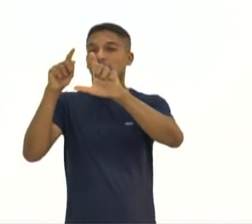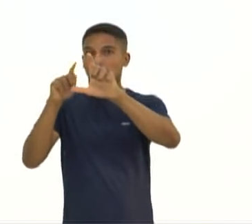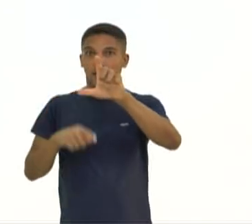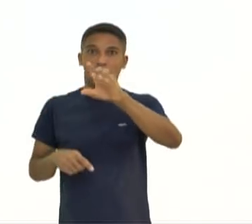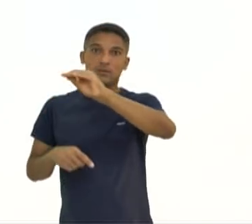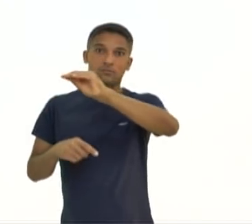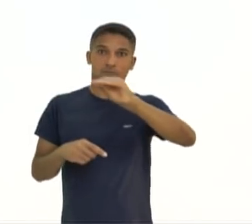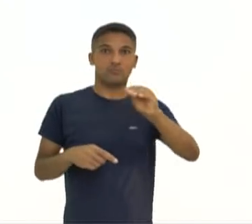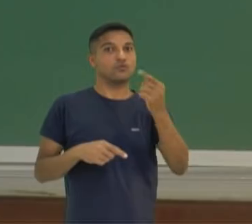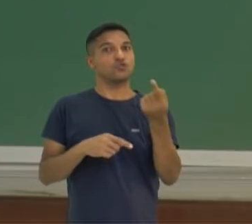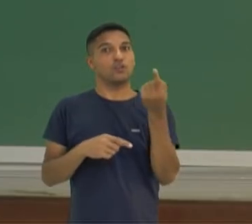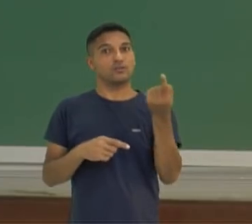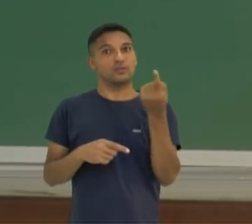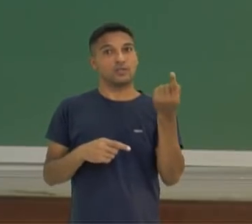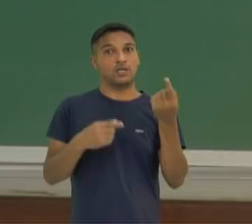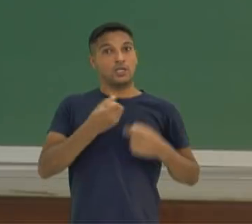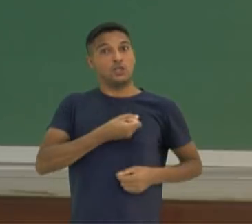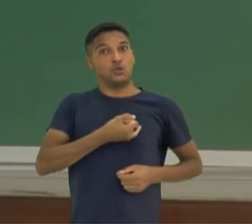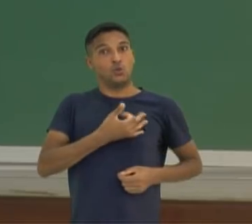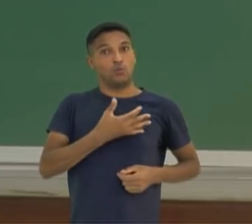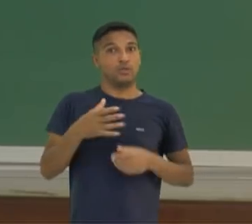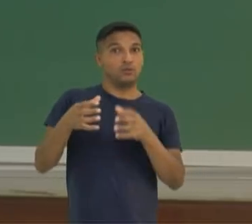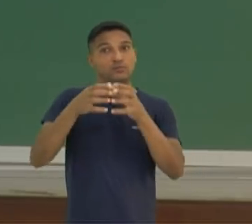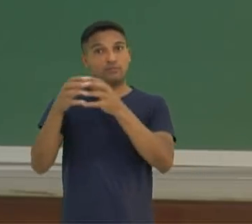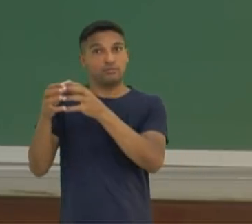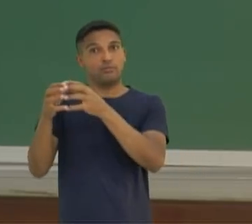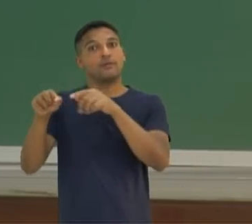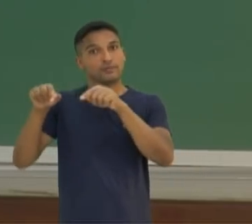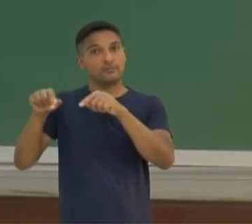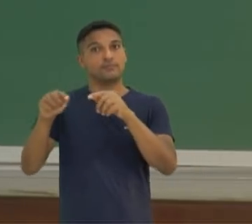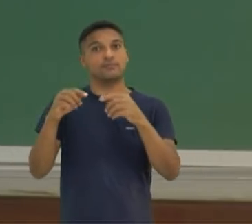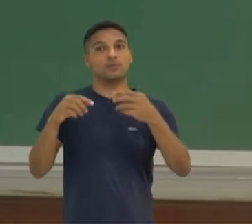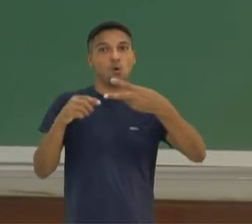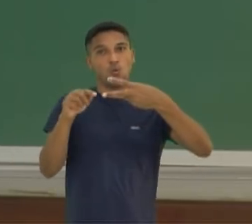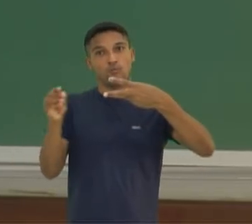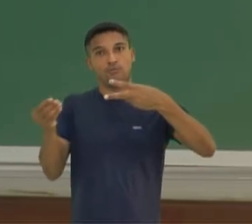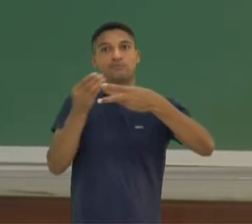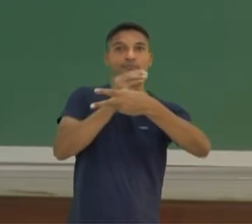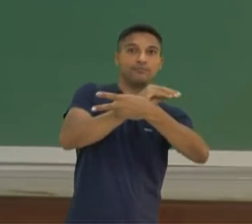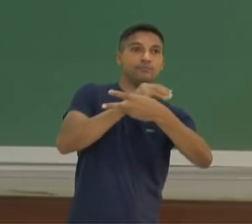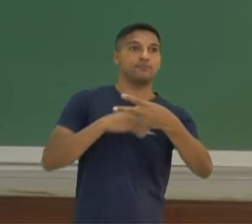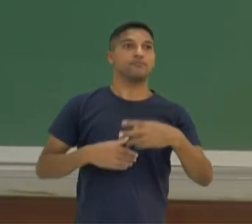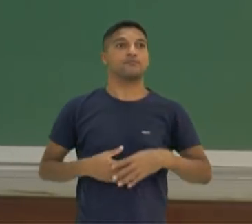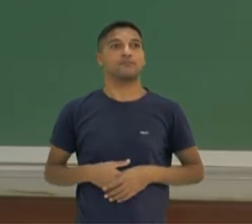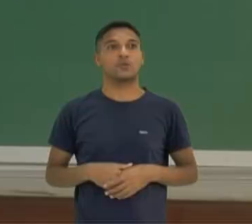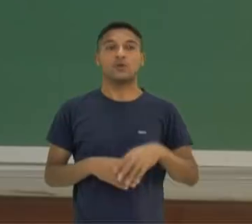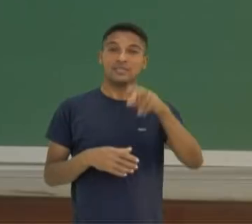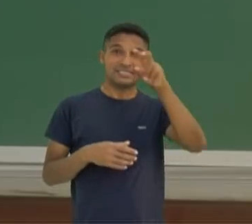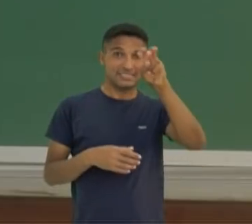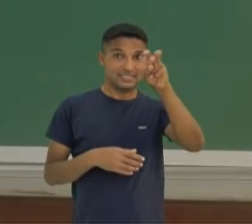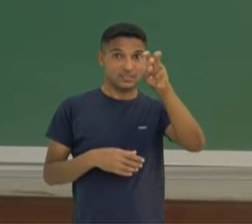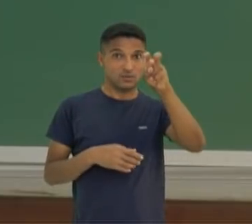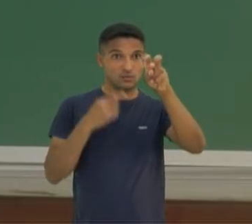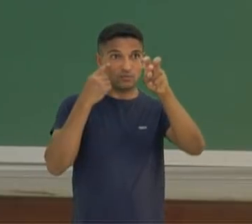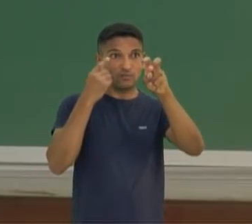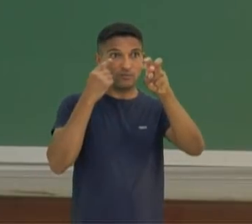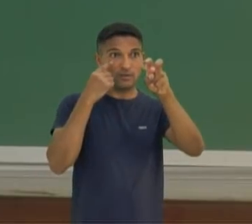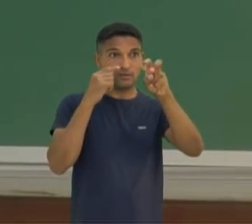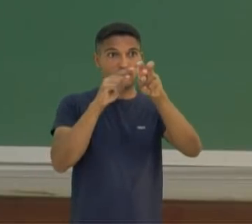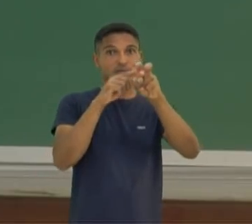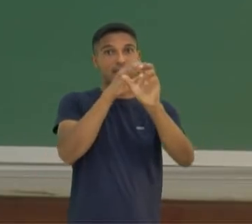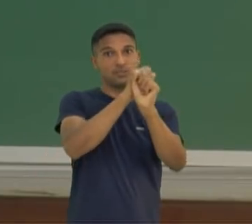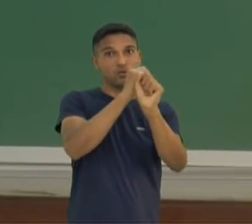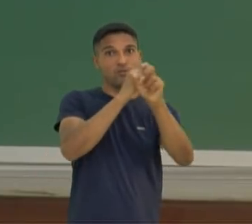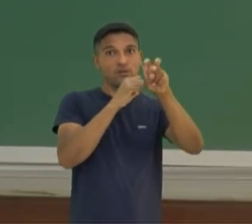da igualdade. Para fazermos isso, o 5 está somando, vou colocar o seu inverso aqui, o